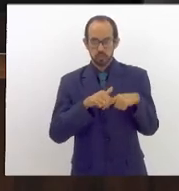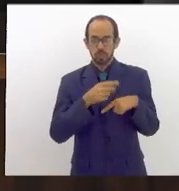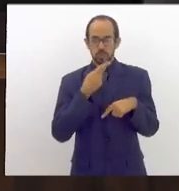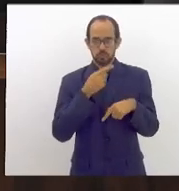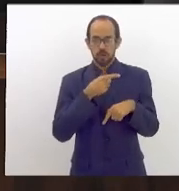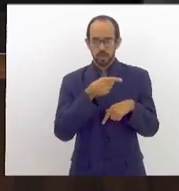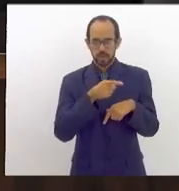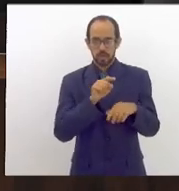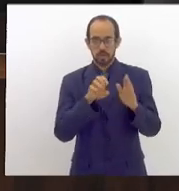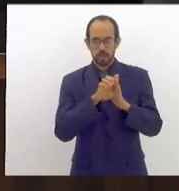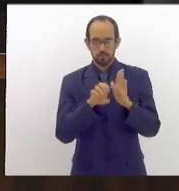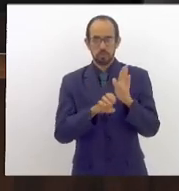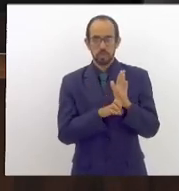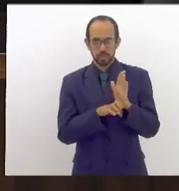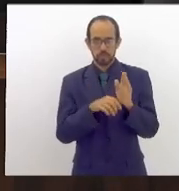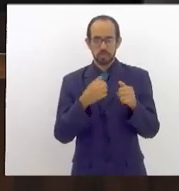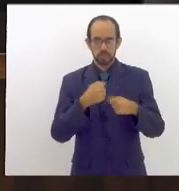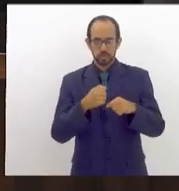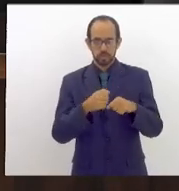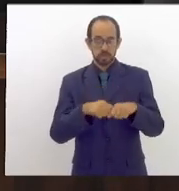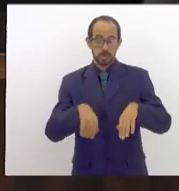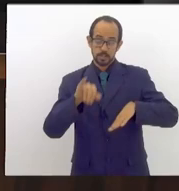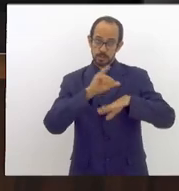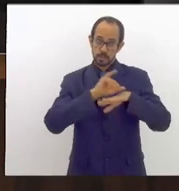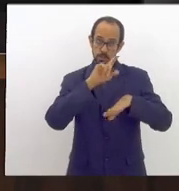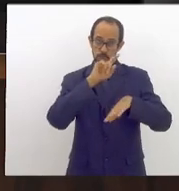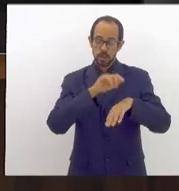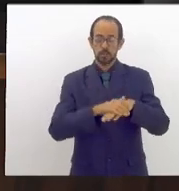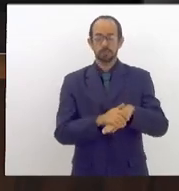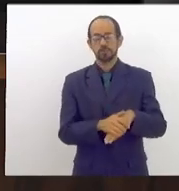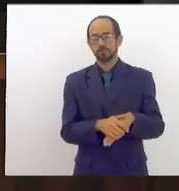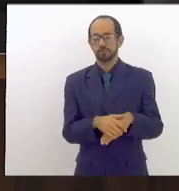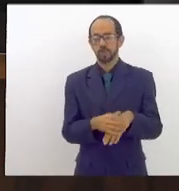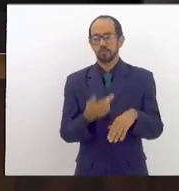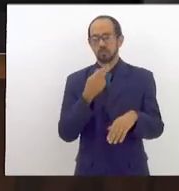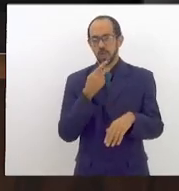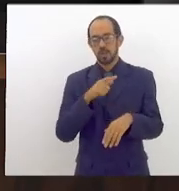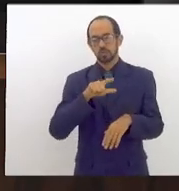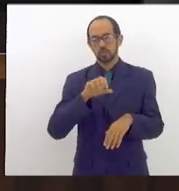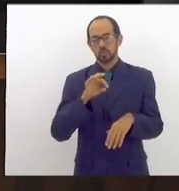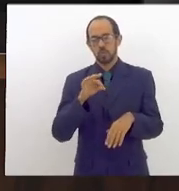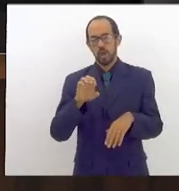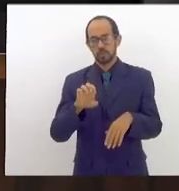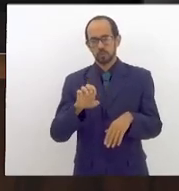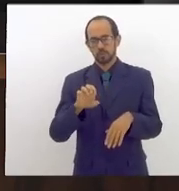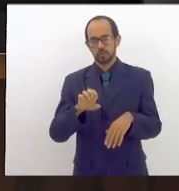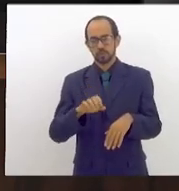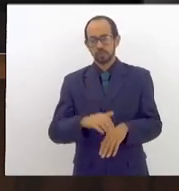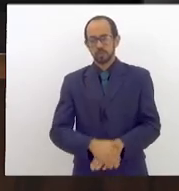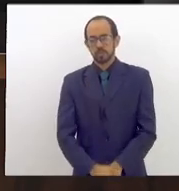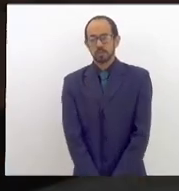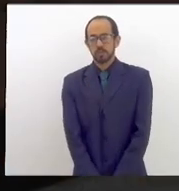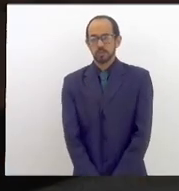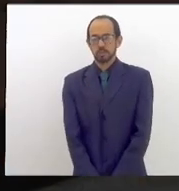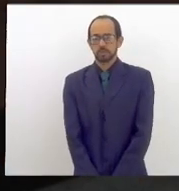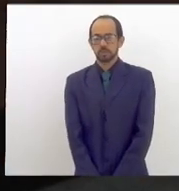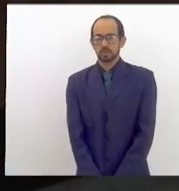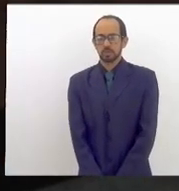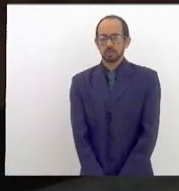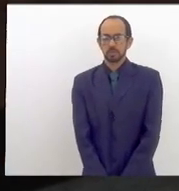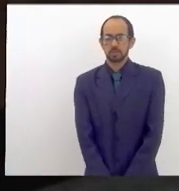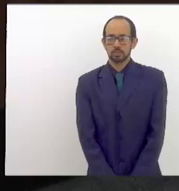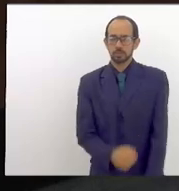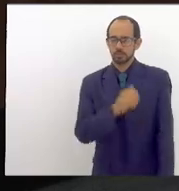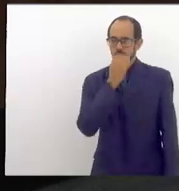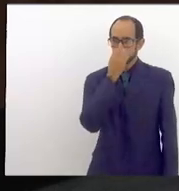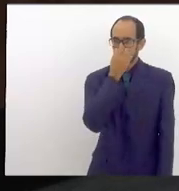que é aquela emenda tinha que estar o artigo primeiro tinha que estar na ementa é diz um lote assim assado então é o máximo de descrição que a gente consegue colocar